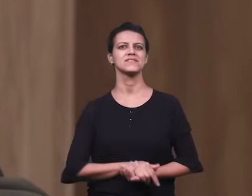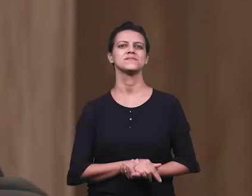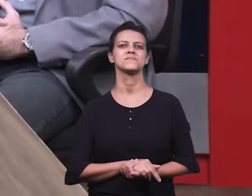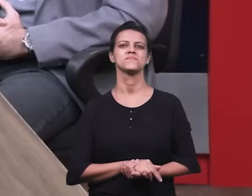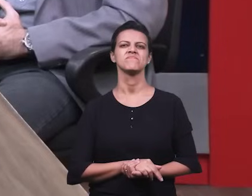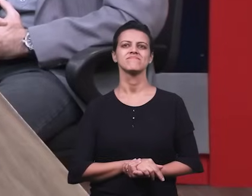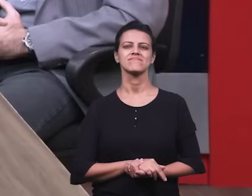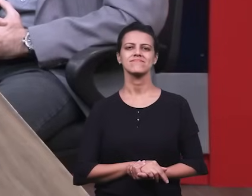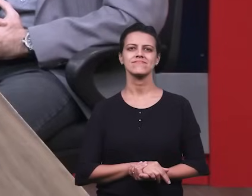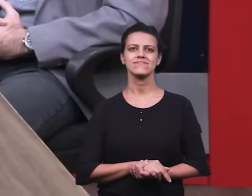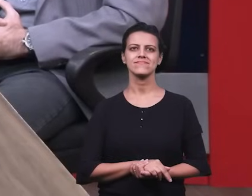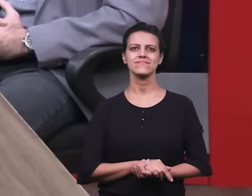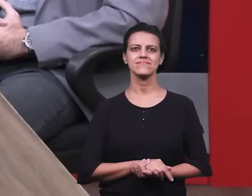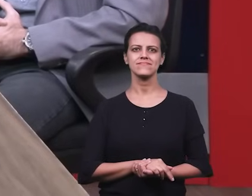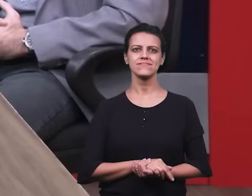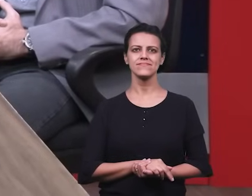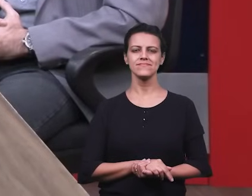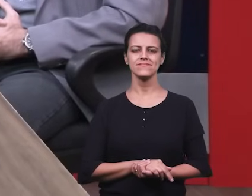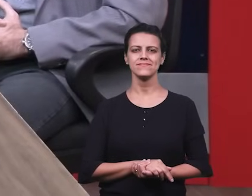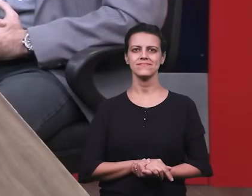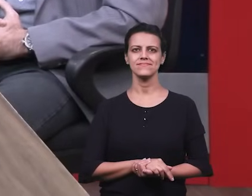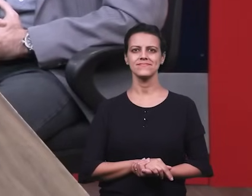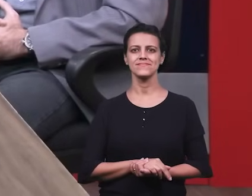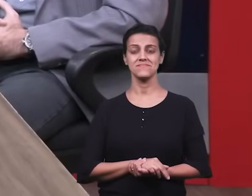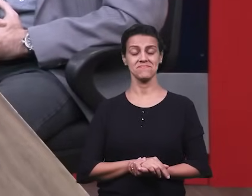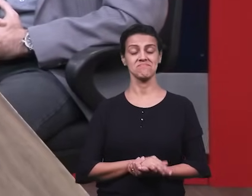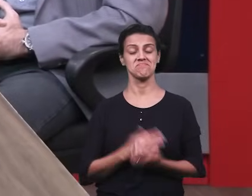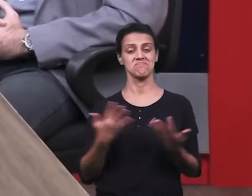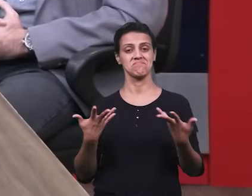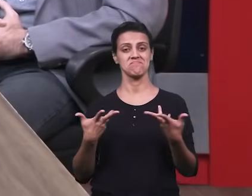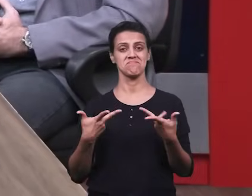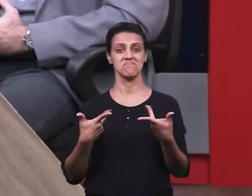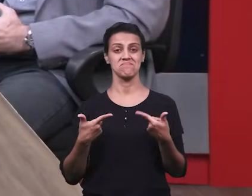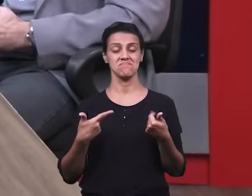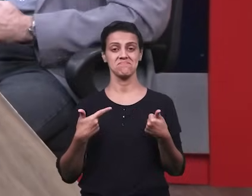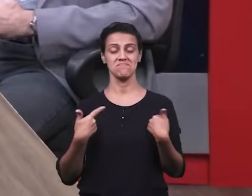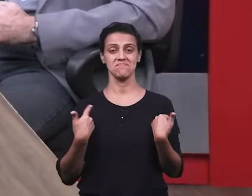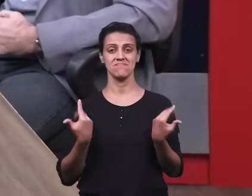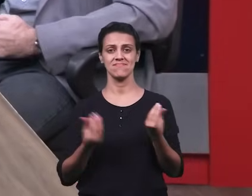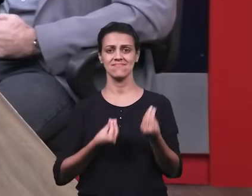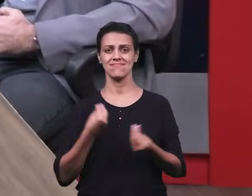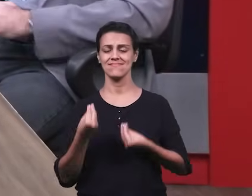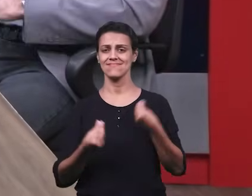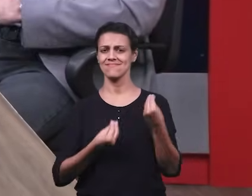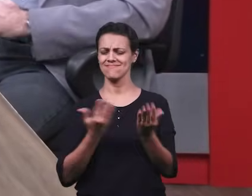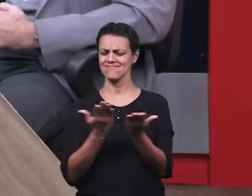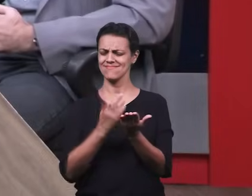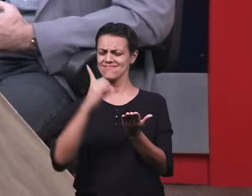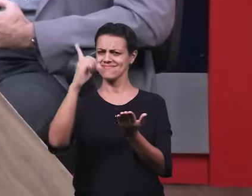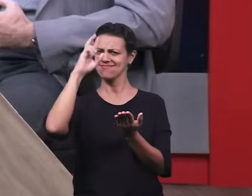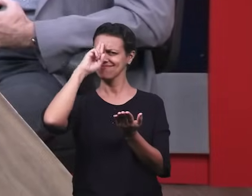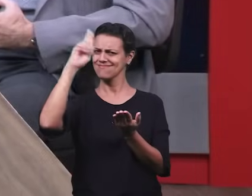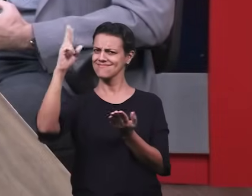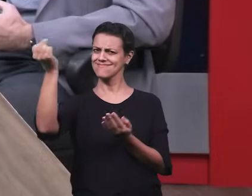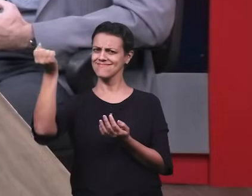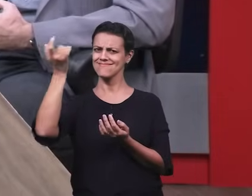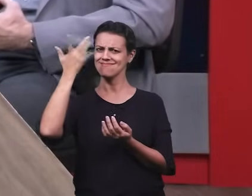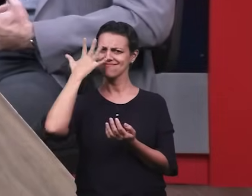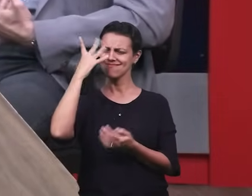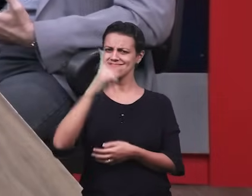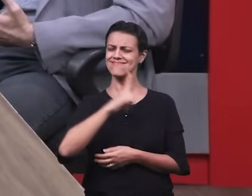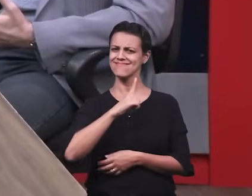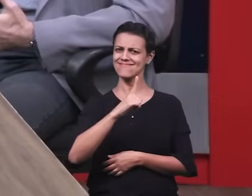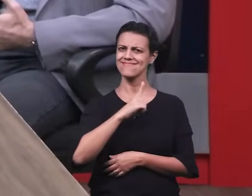Maravilha. É isso mesmo, né? Então a gente vai observando, né, como a palavra do Senhor ela é rica para mostrar tudo isso, né?